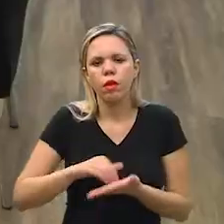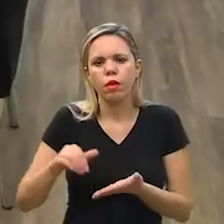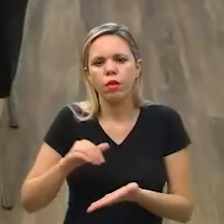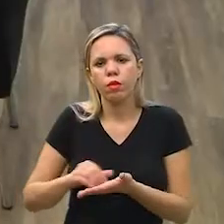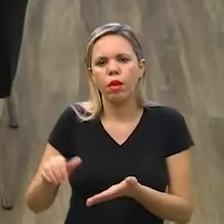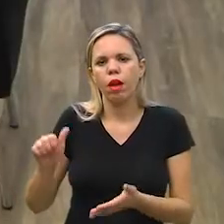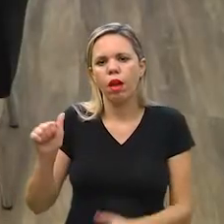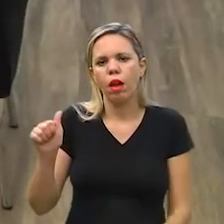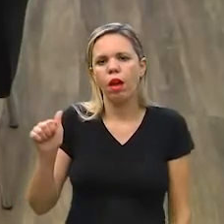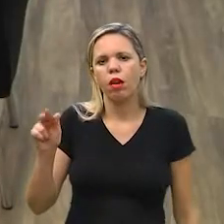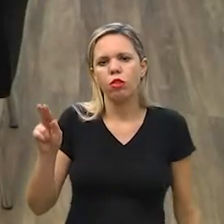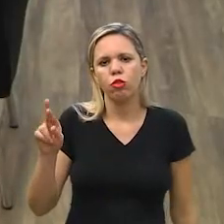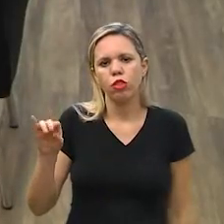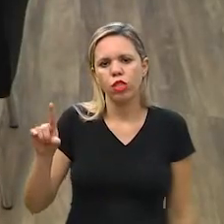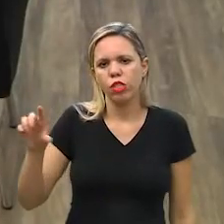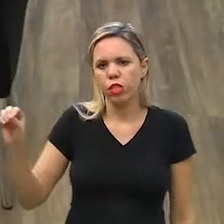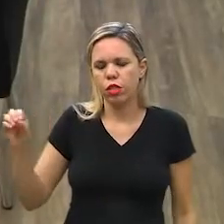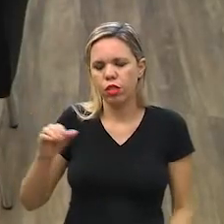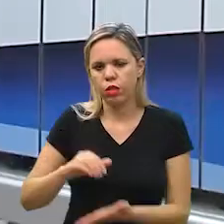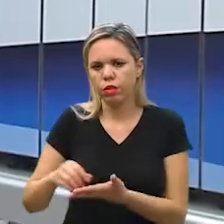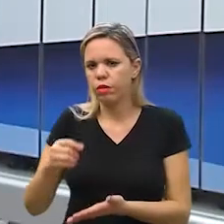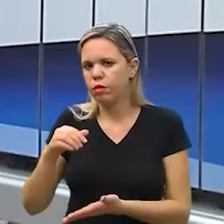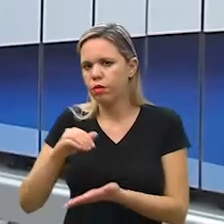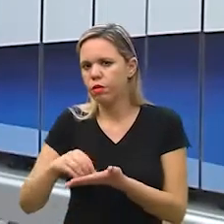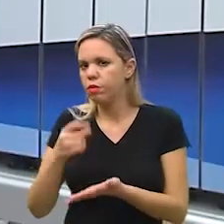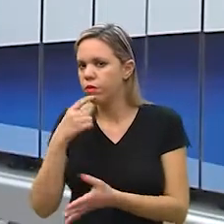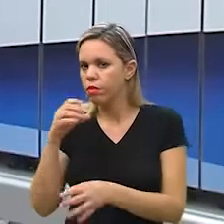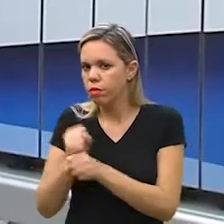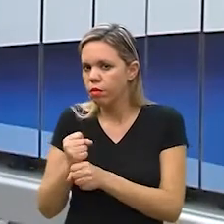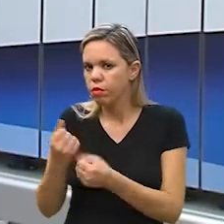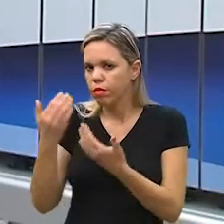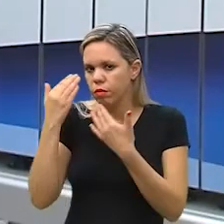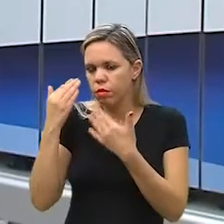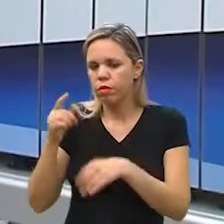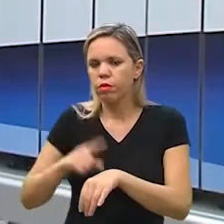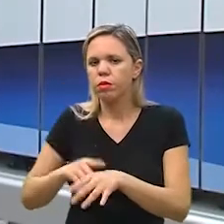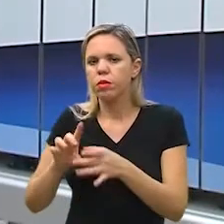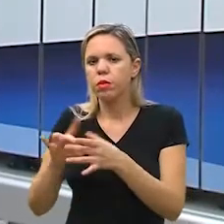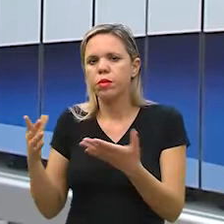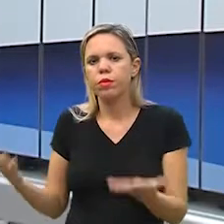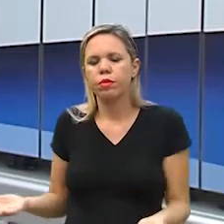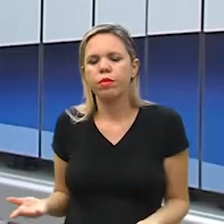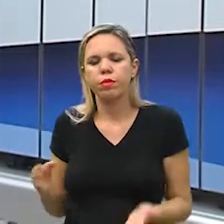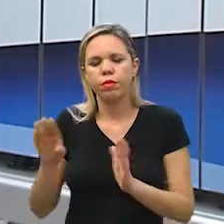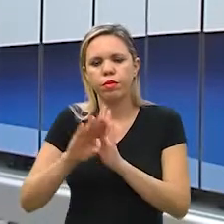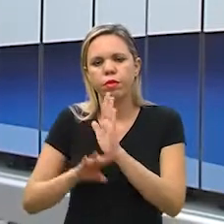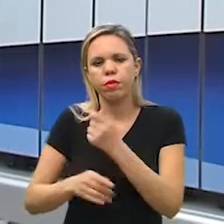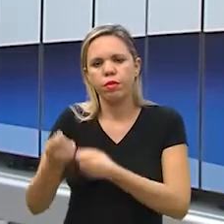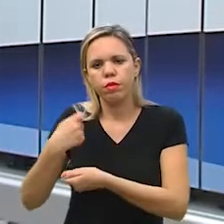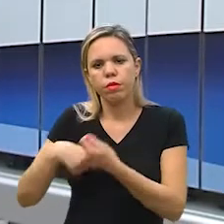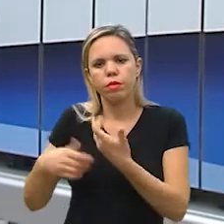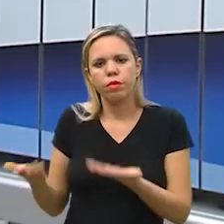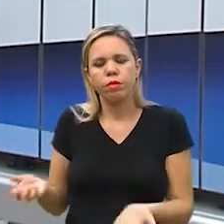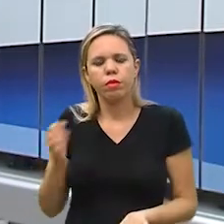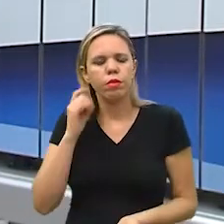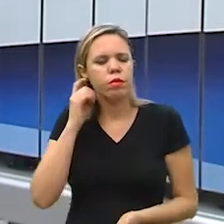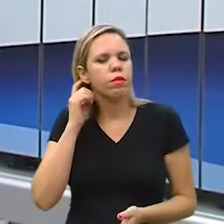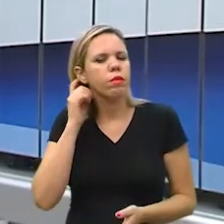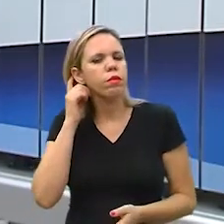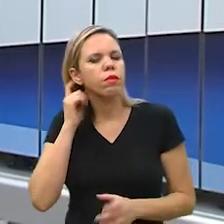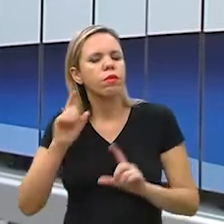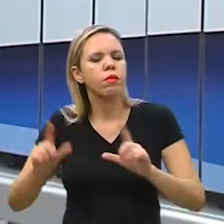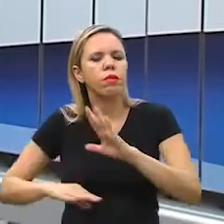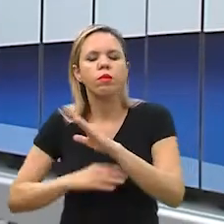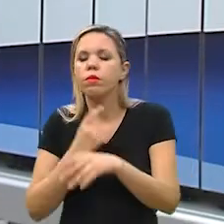de Finanças de Campinas, também agradeço a disponibilidade do seu tempo com o programa Questão de Ordem aqui da TV